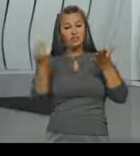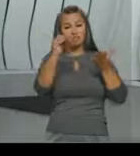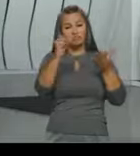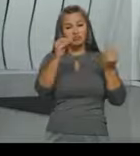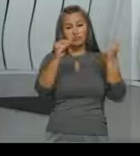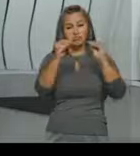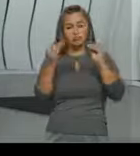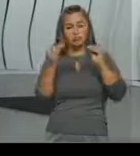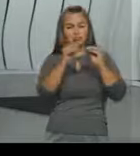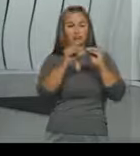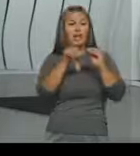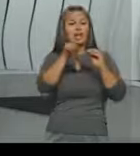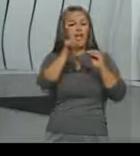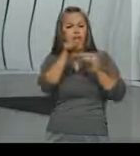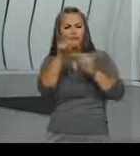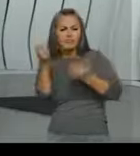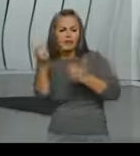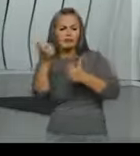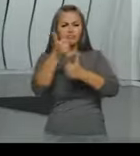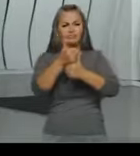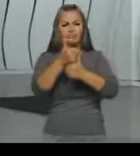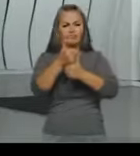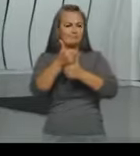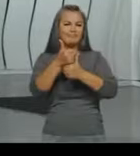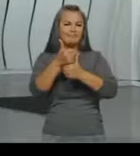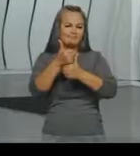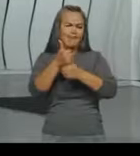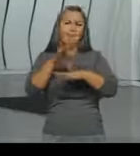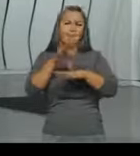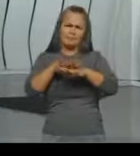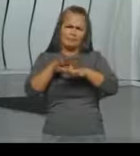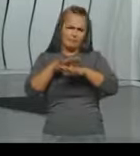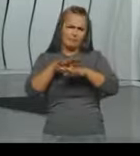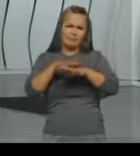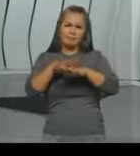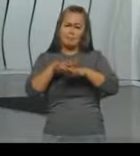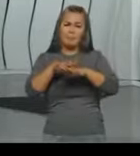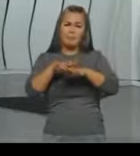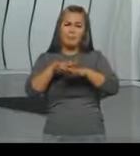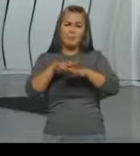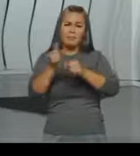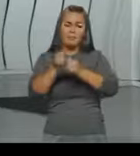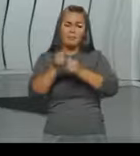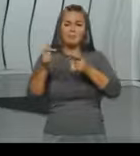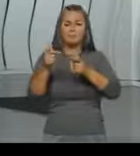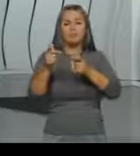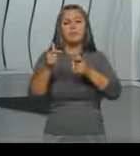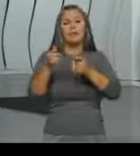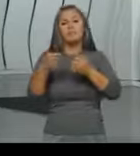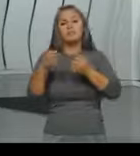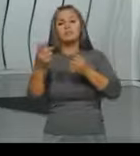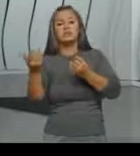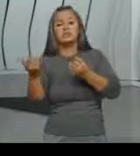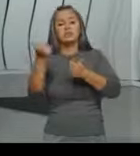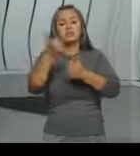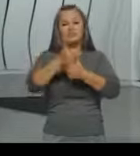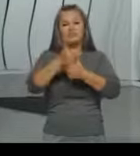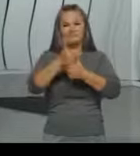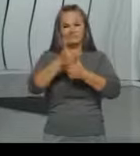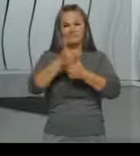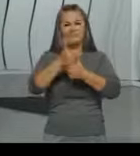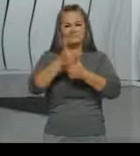simples, que é só substituição. Quase tudo na matemática é isso, que são as equações. Beleza? Para achar o tamanho